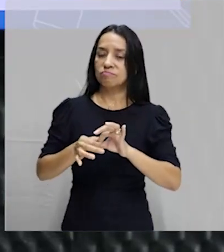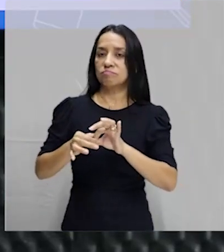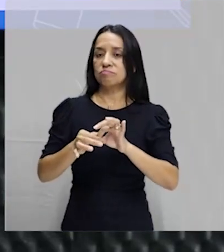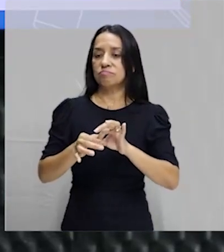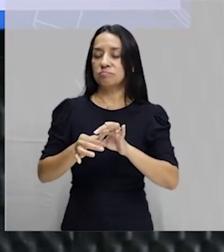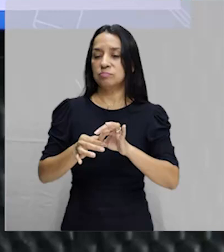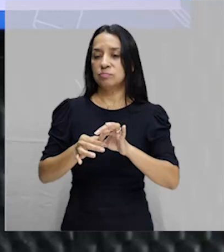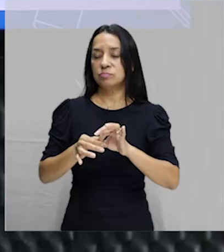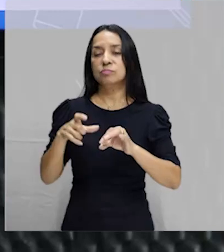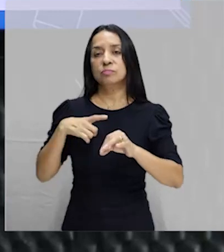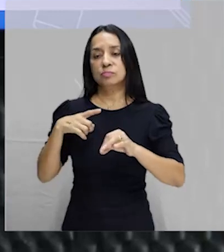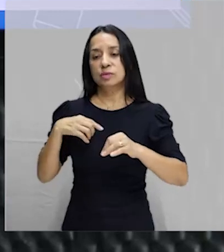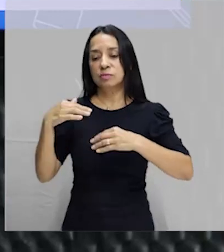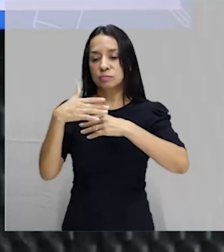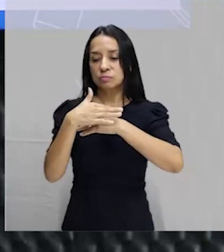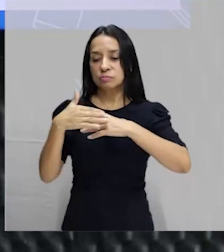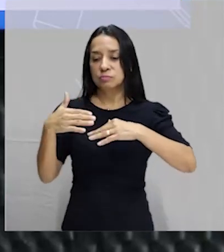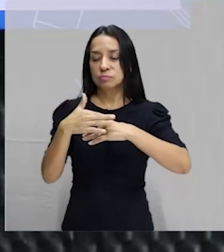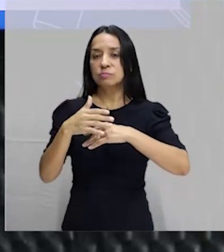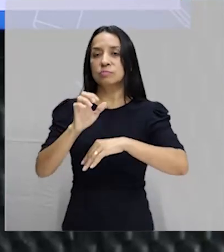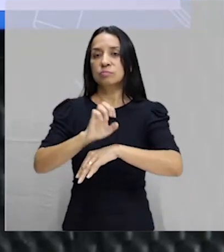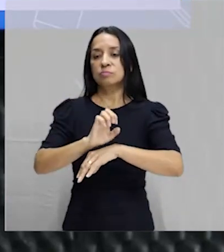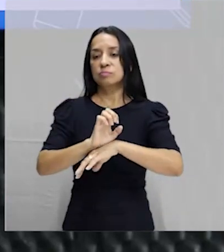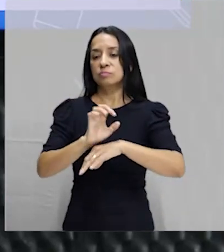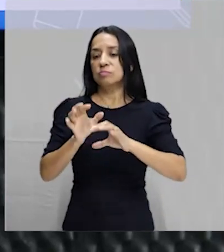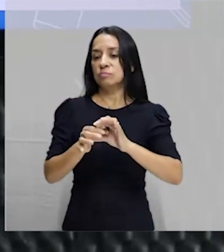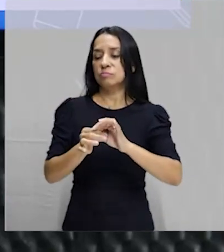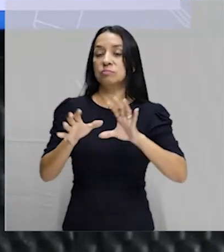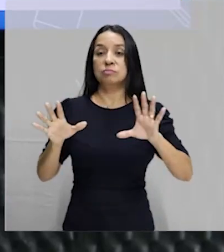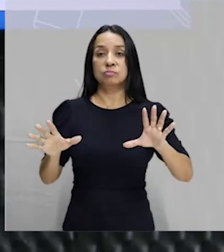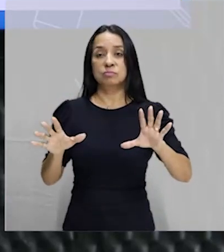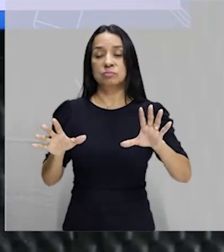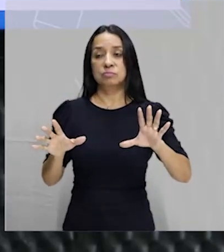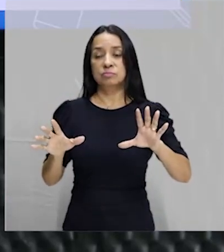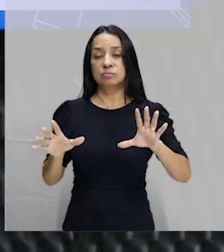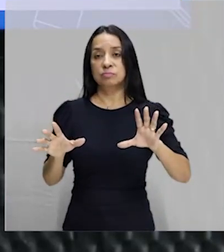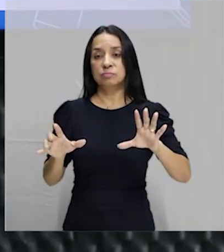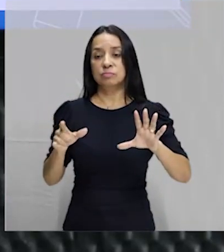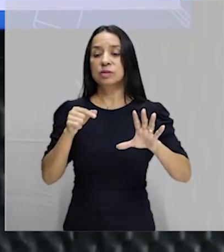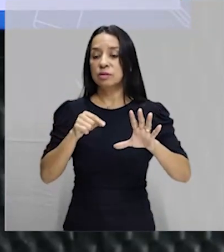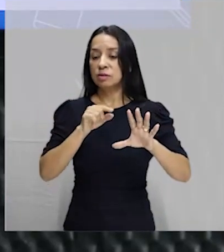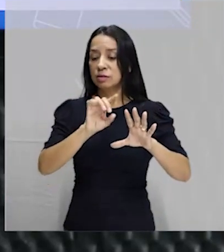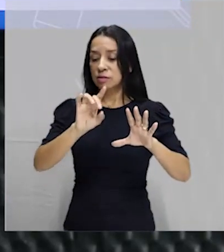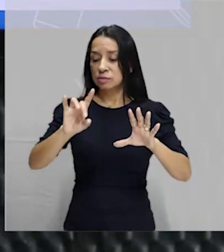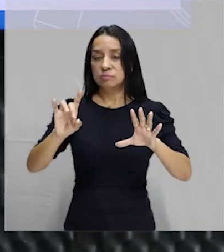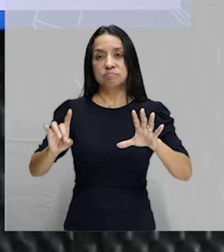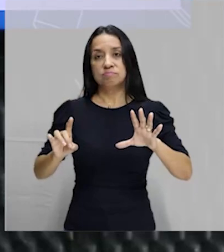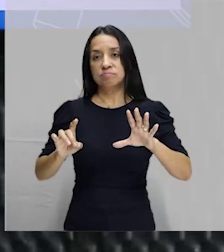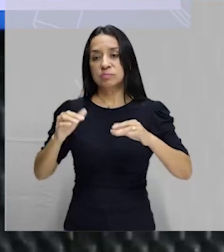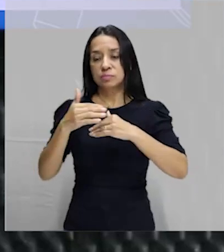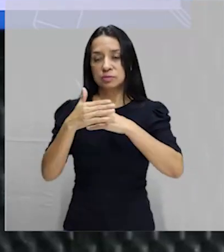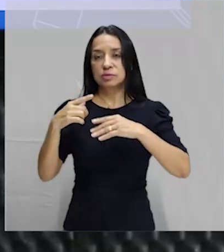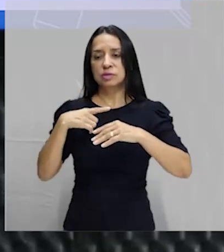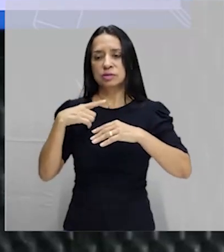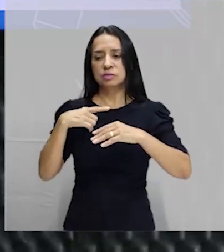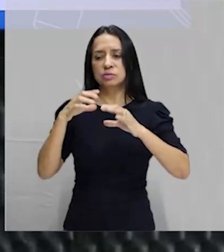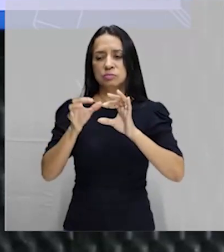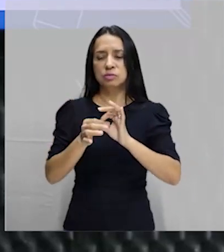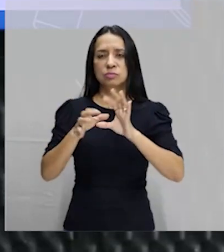aqui cidades e estados independentes. Cada cidade-estado dessa tem sua própria autonomia